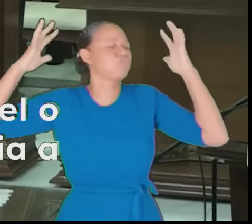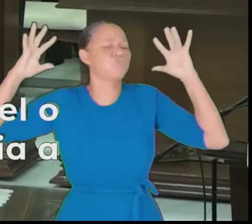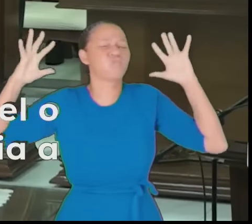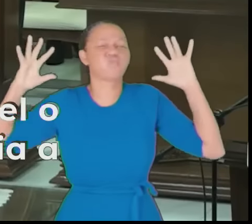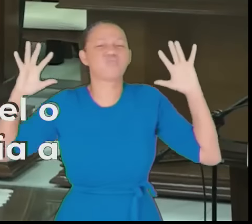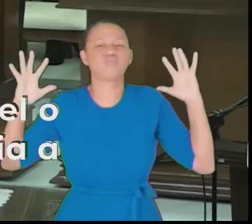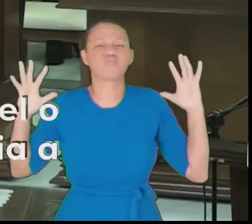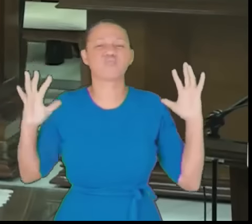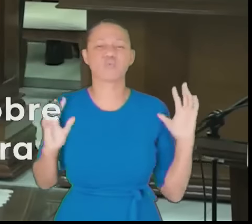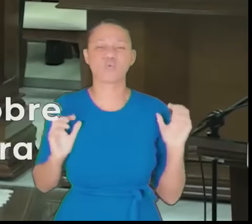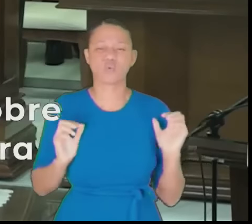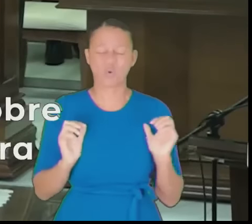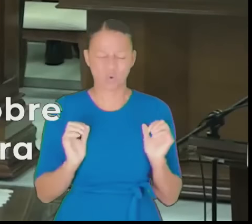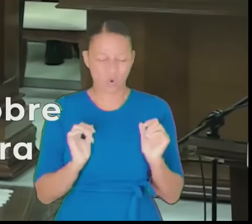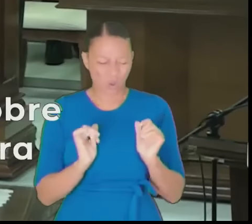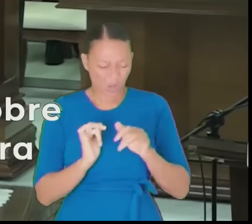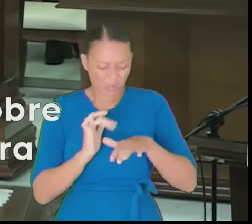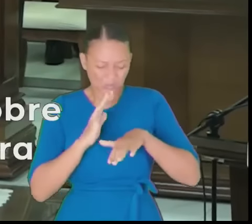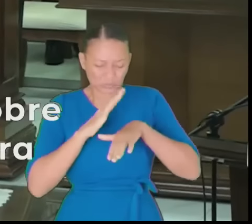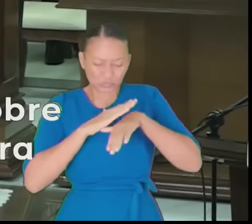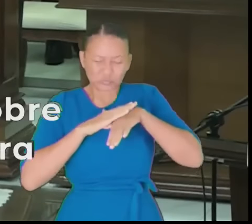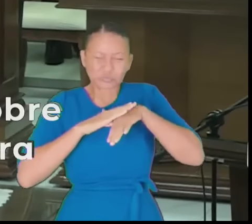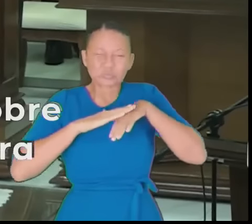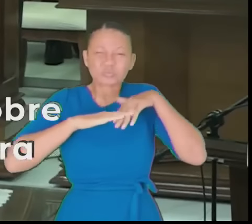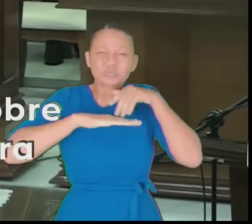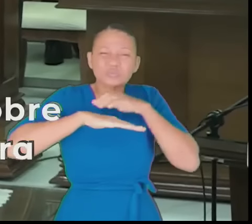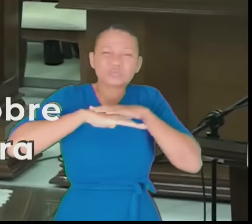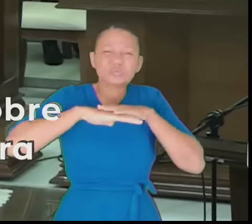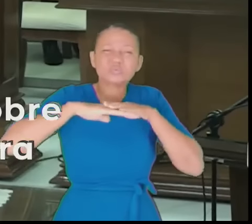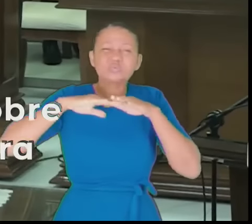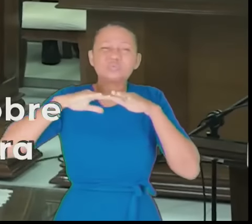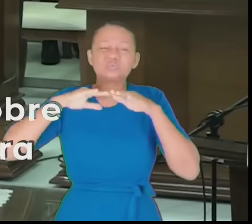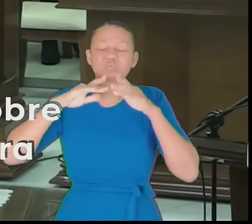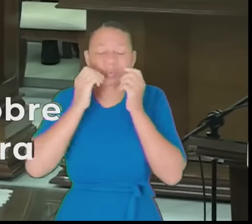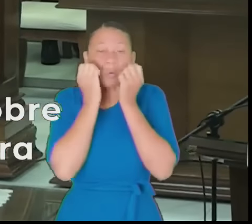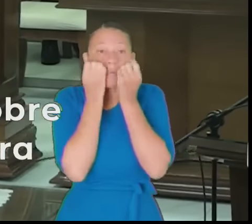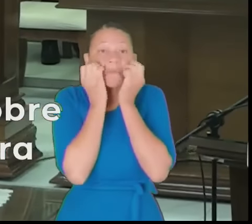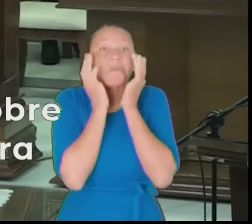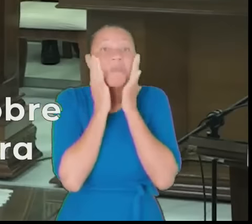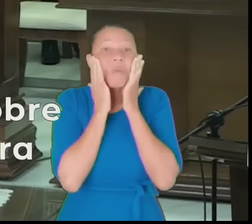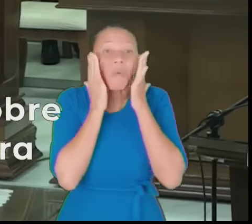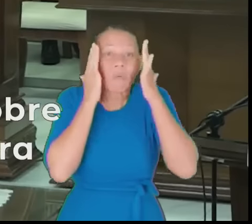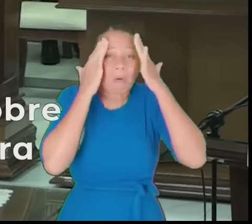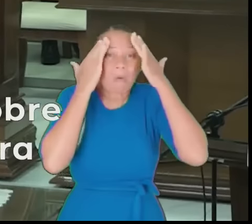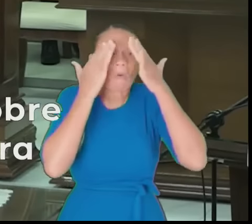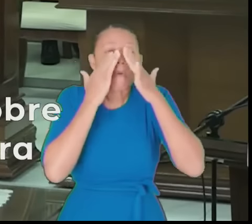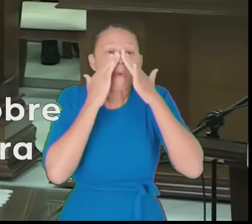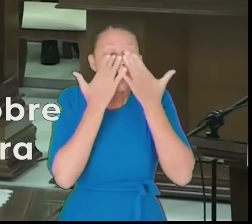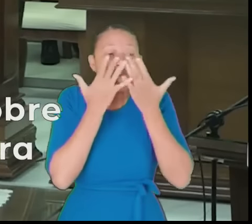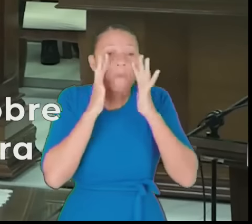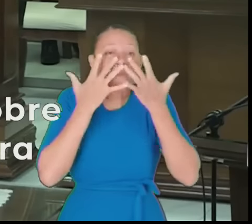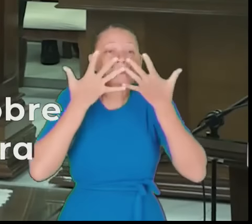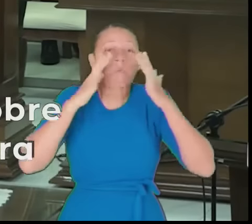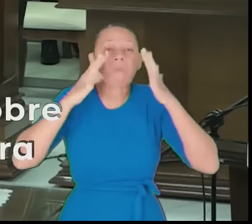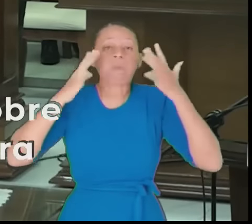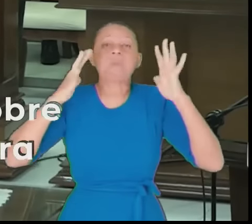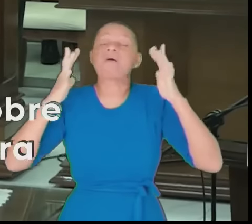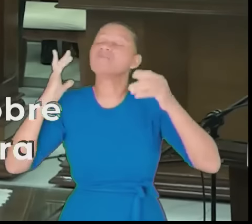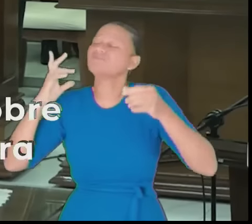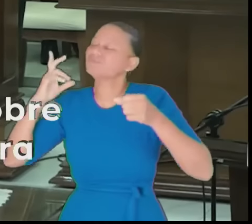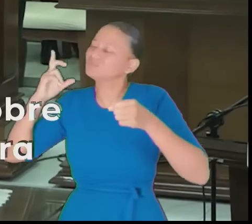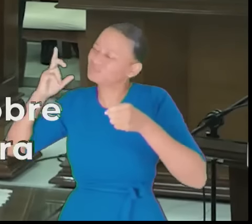resplandecia a pele do rosto de Moisés, e tornava Moisés